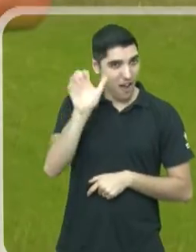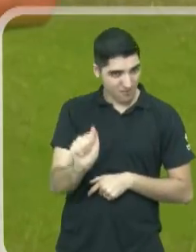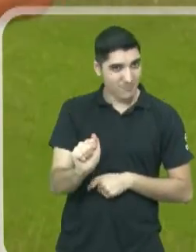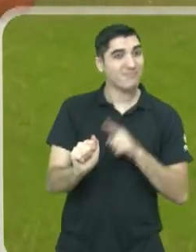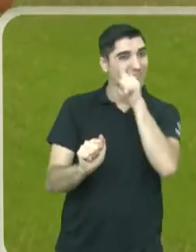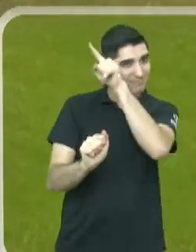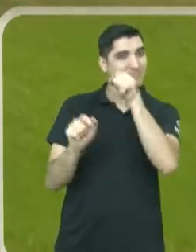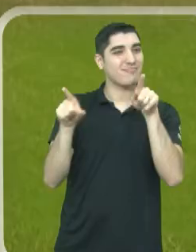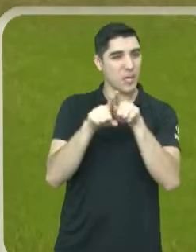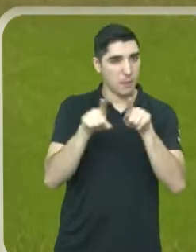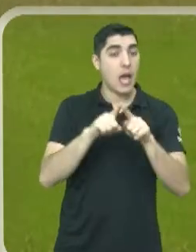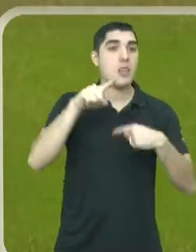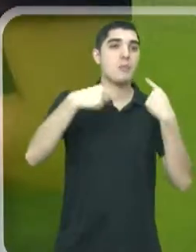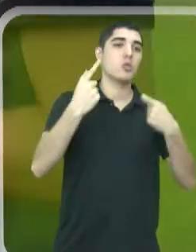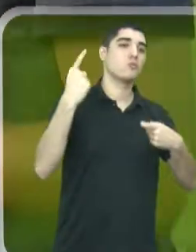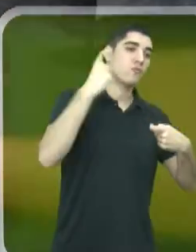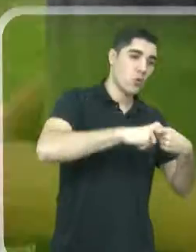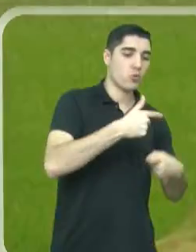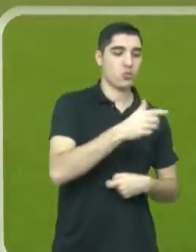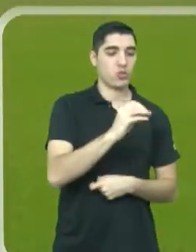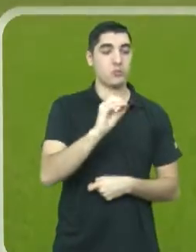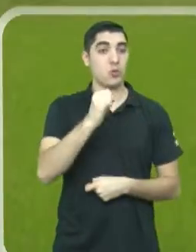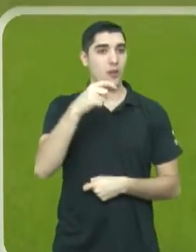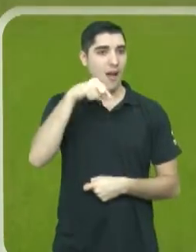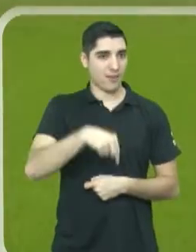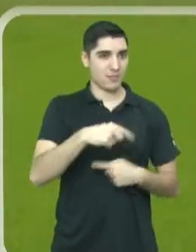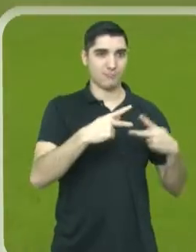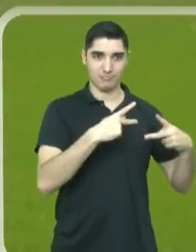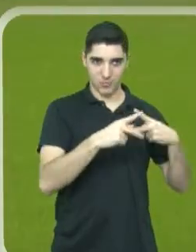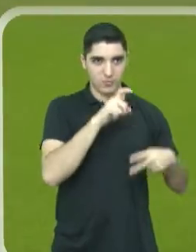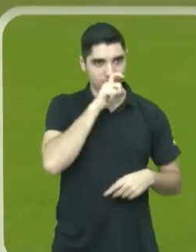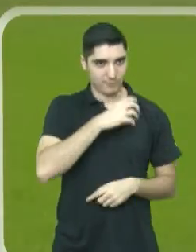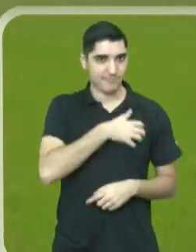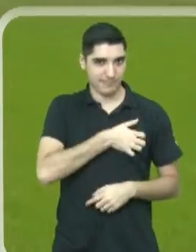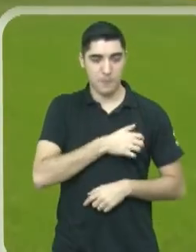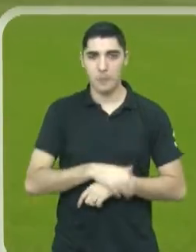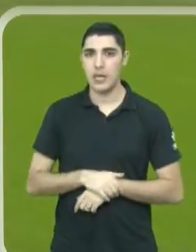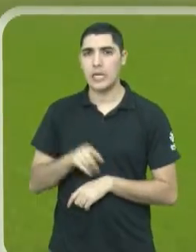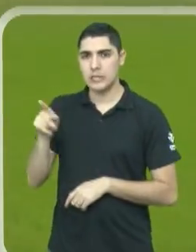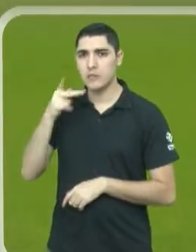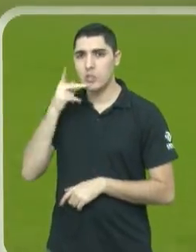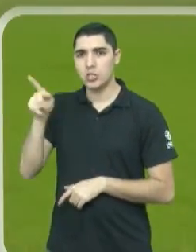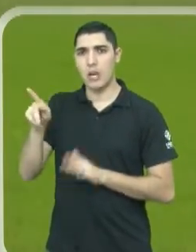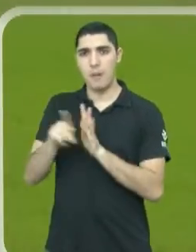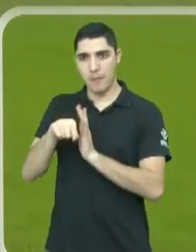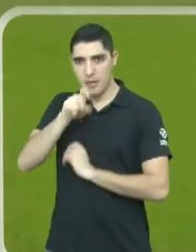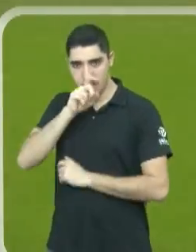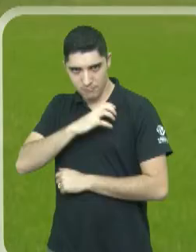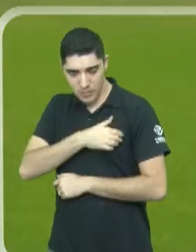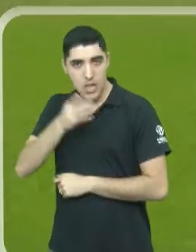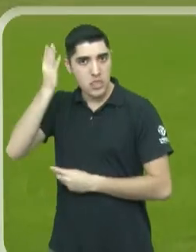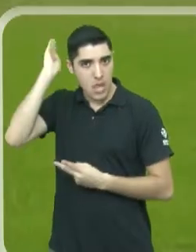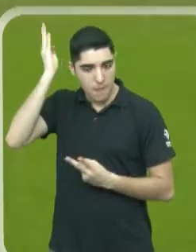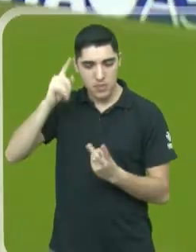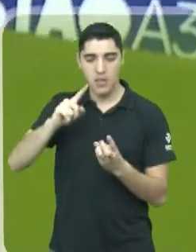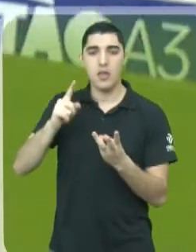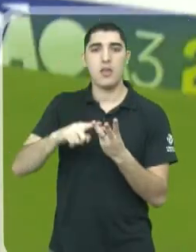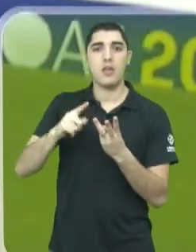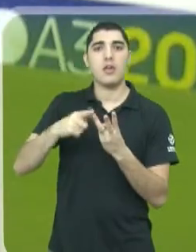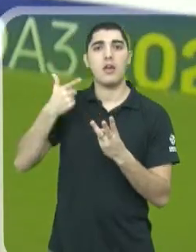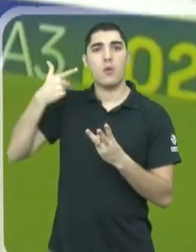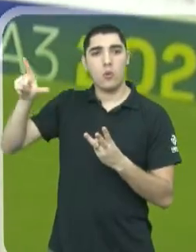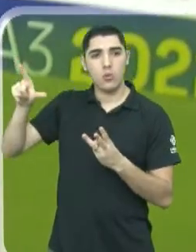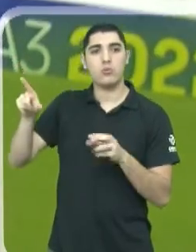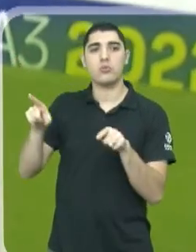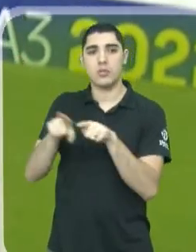até voltar para o São José em 2008. Agora, Renato, a gente já falou, você jogou no São José, você jogou no Taubaté, você jogou no Guaratinguetá e também no